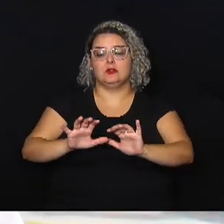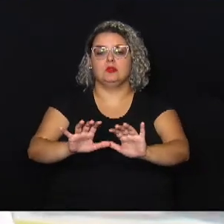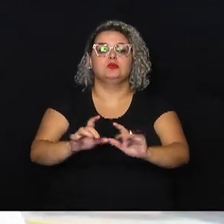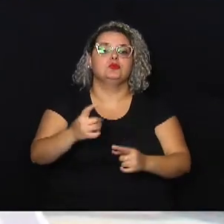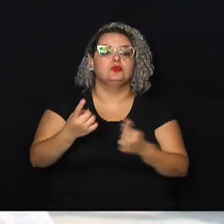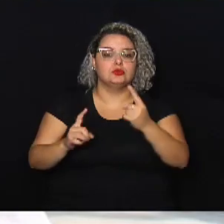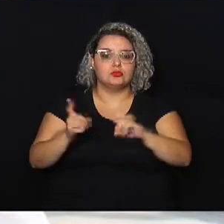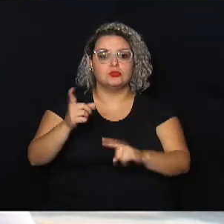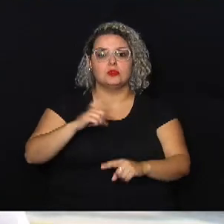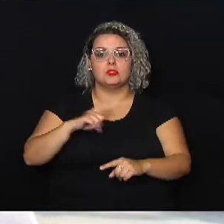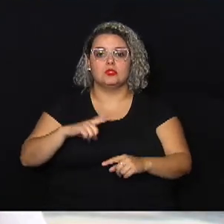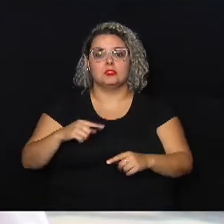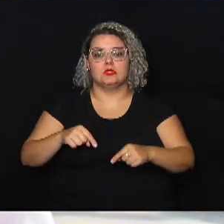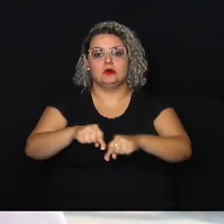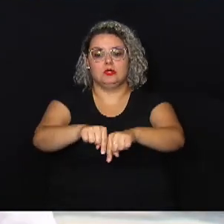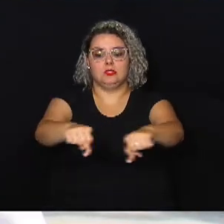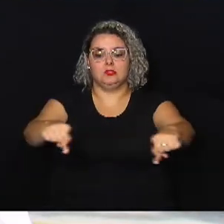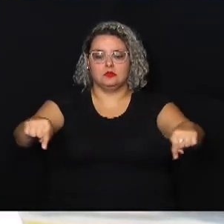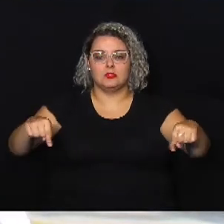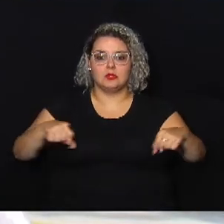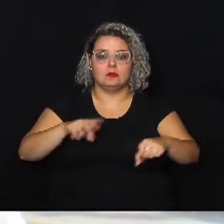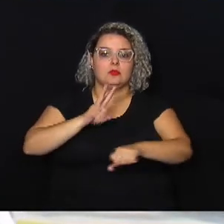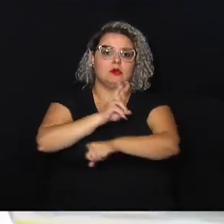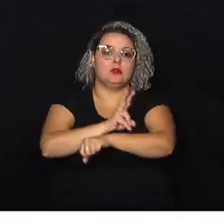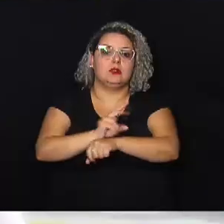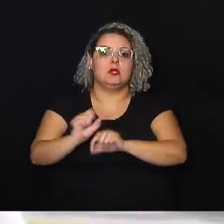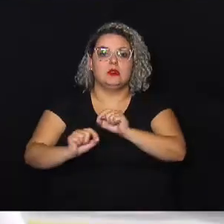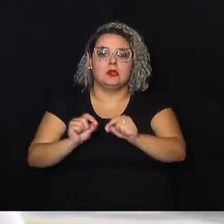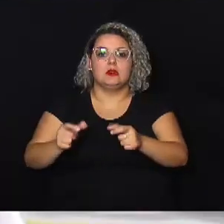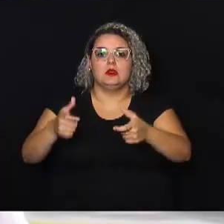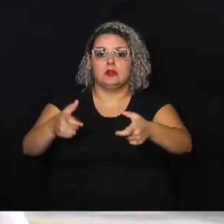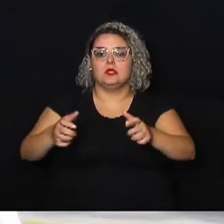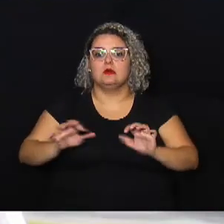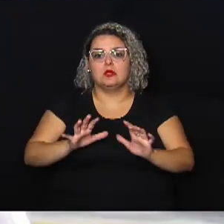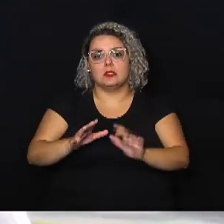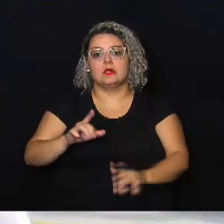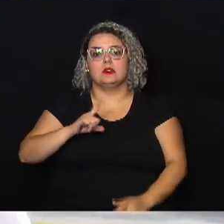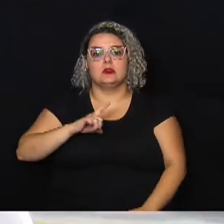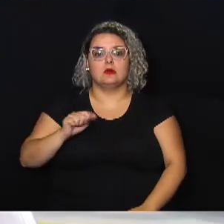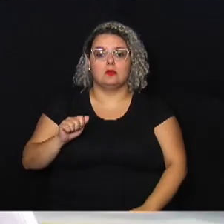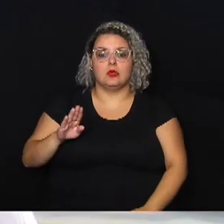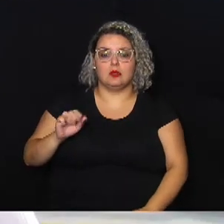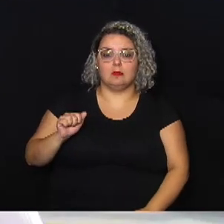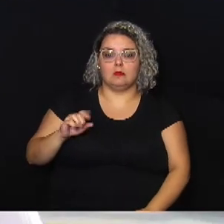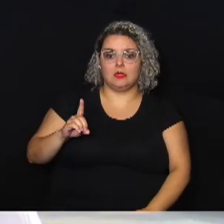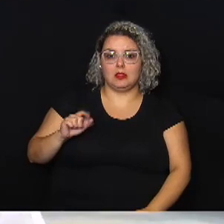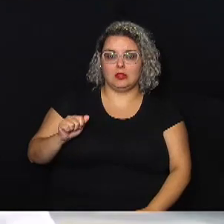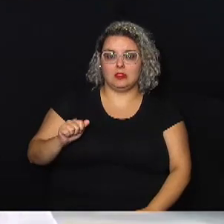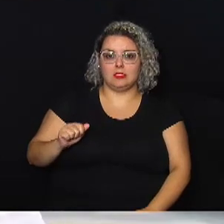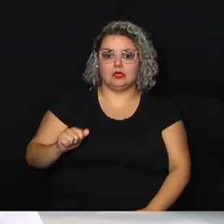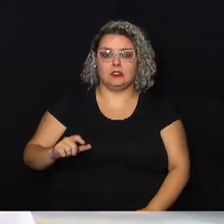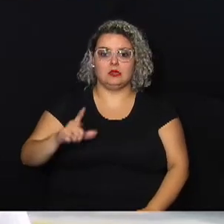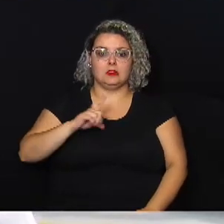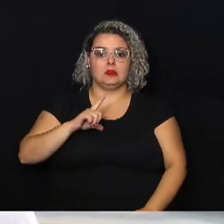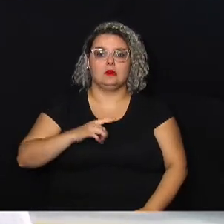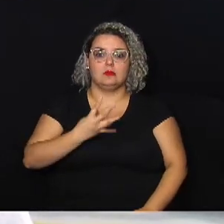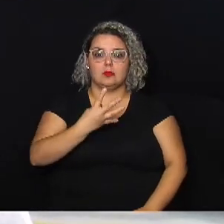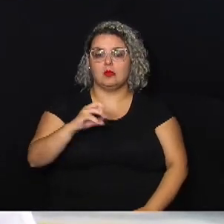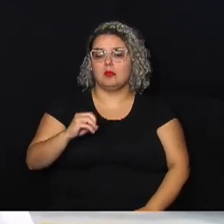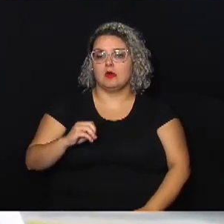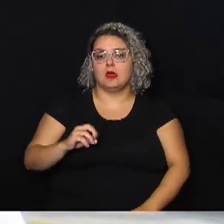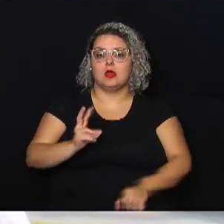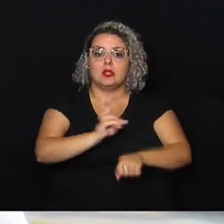isolamento e preservar quem faz parte do bloco. Tem o abadá. Esse ano a gente contratou 40 seguranças e o apoio também